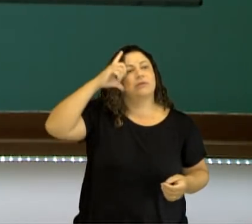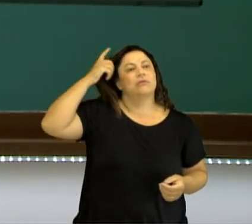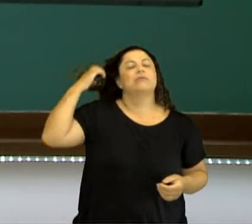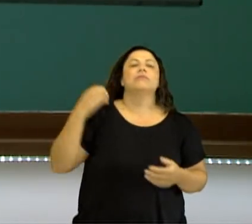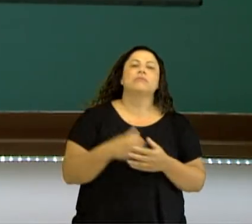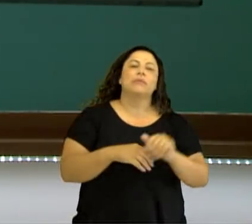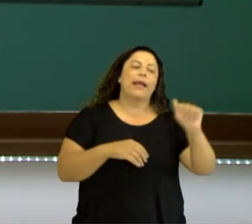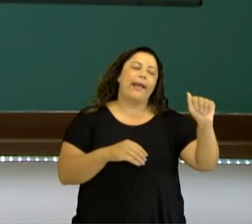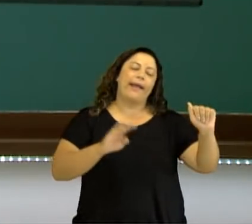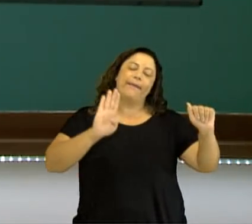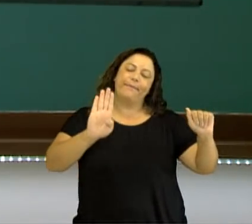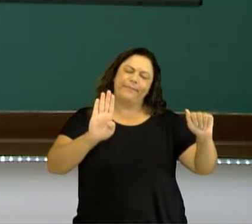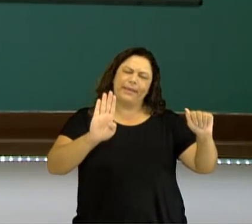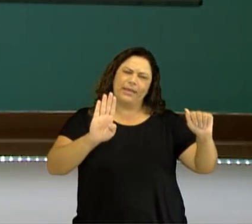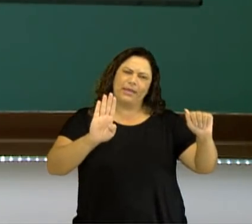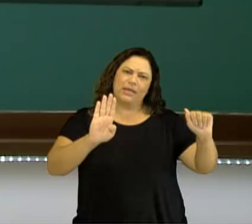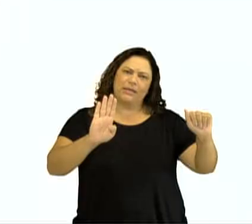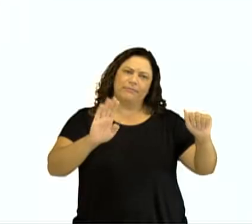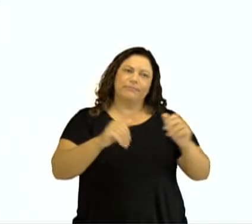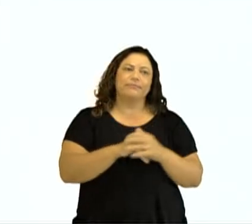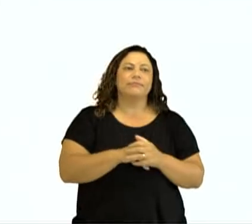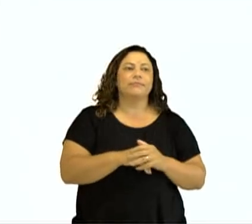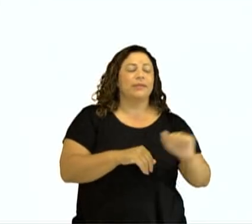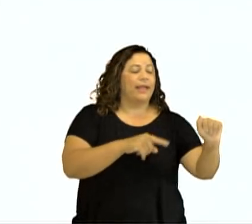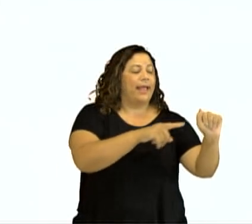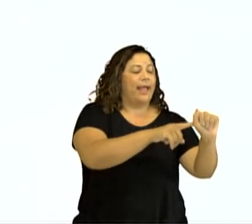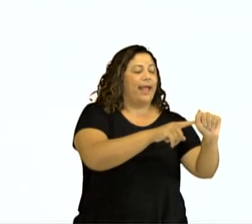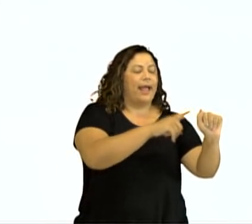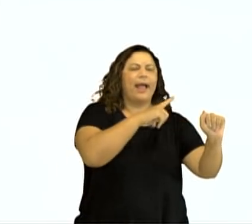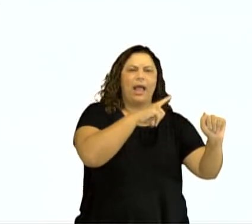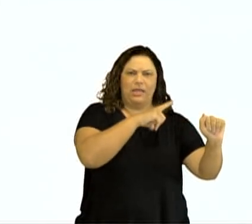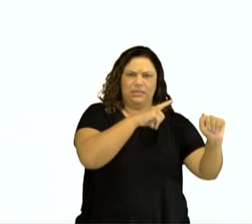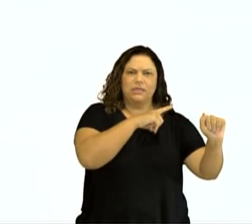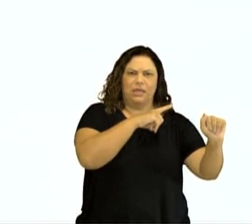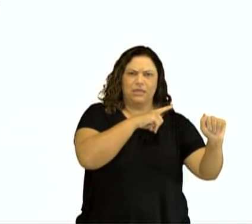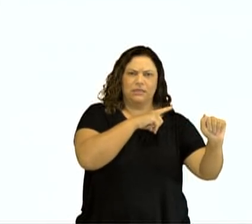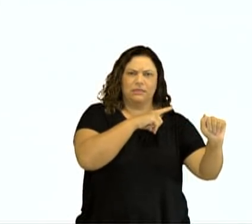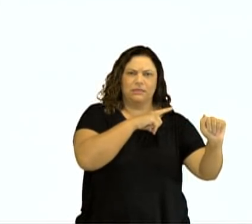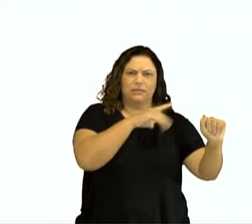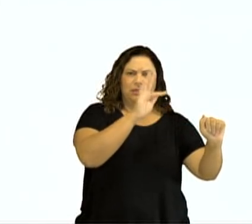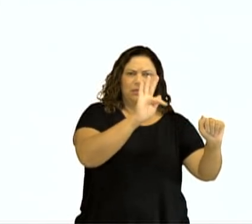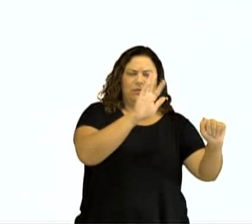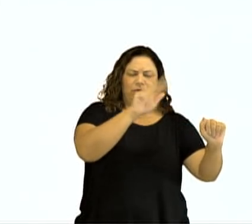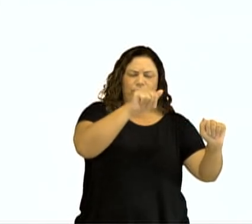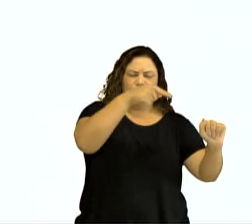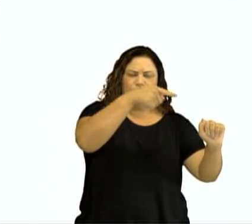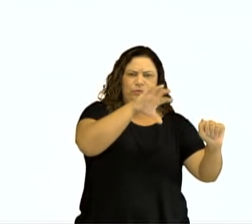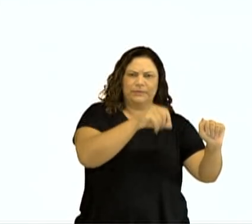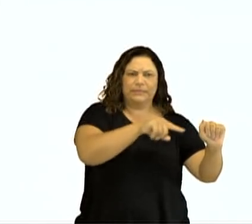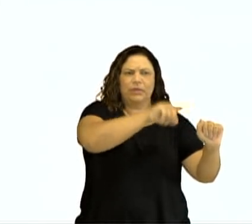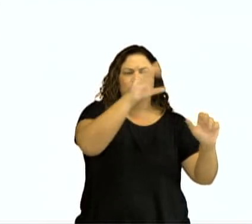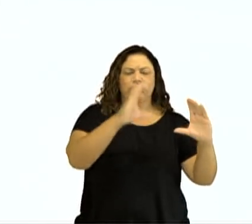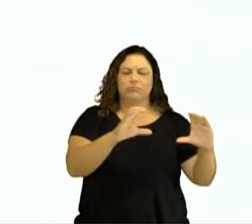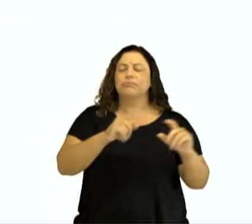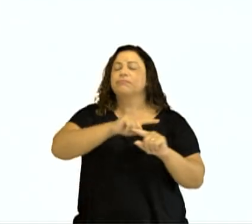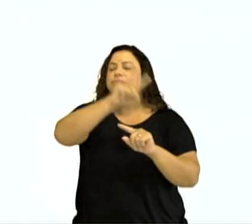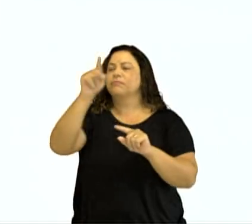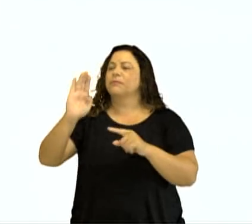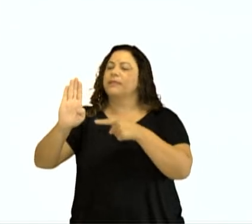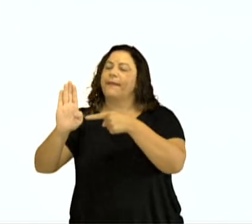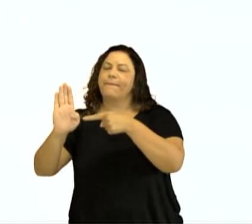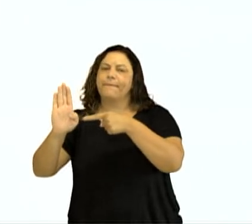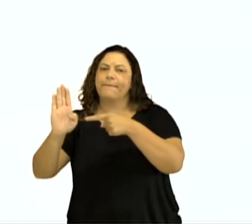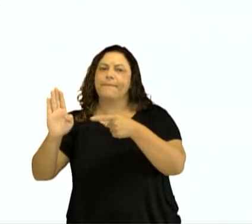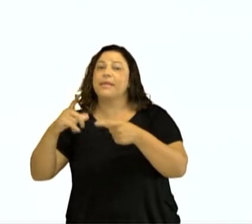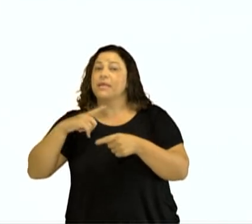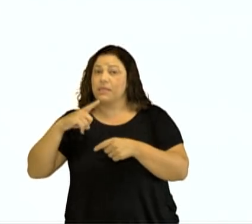função de A em B? Na letra A, será que eu tenho a representação de uma função? Na letra B, eu tenho a representação de